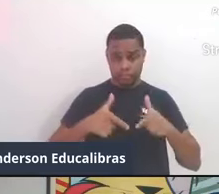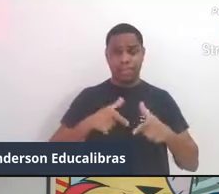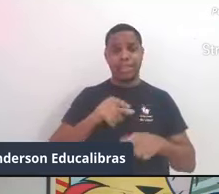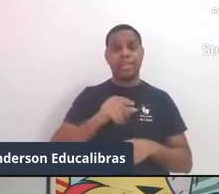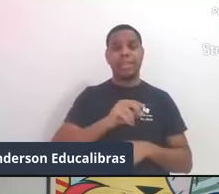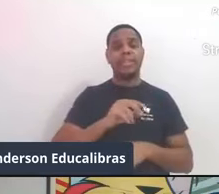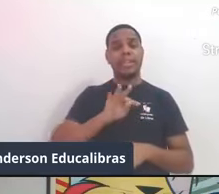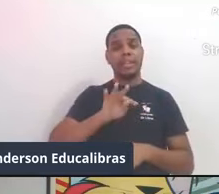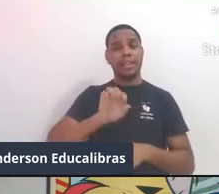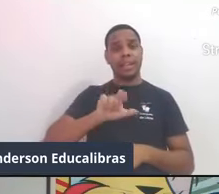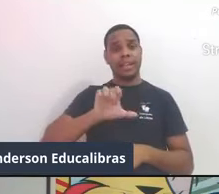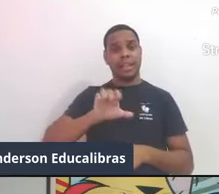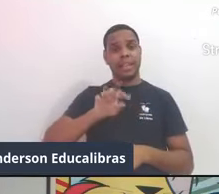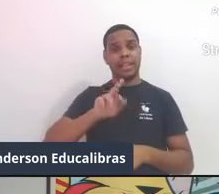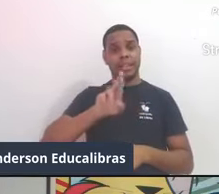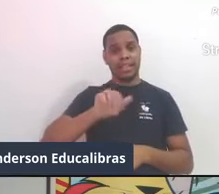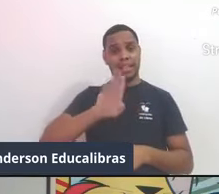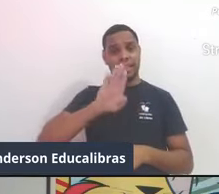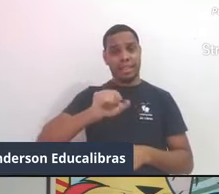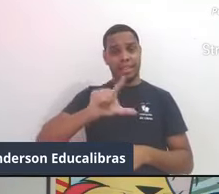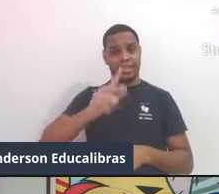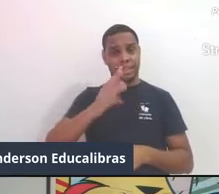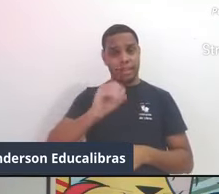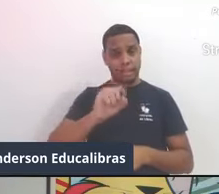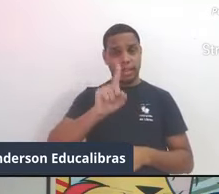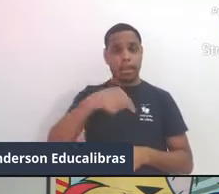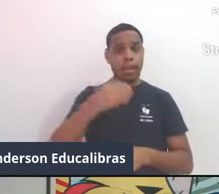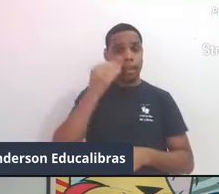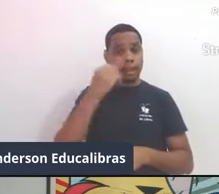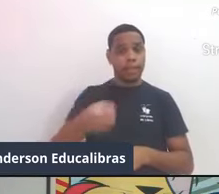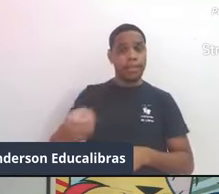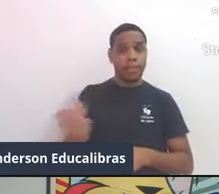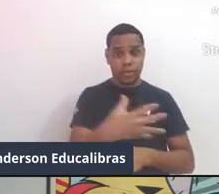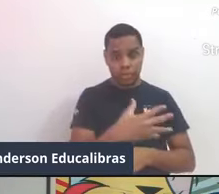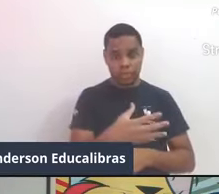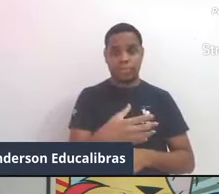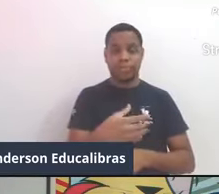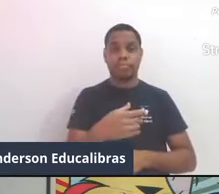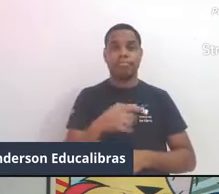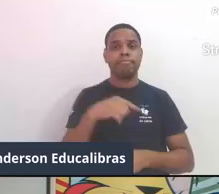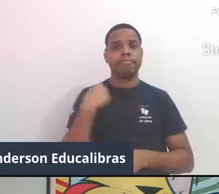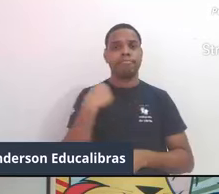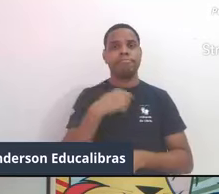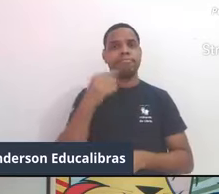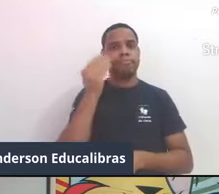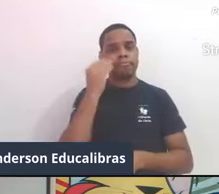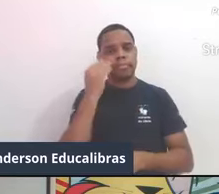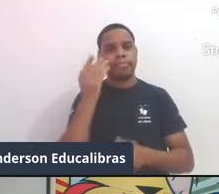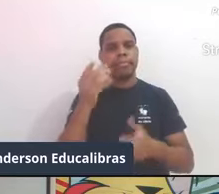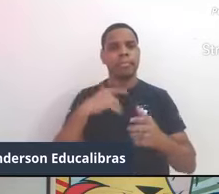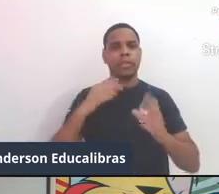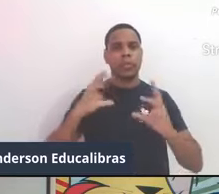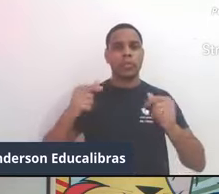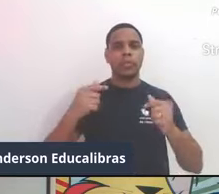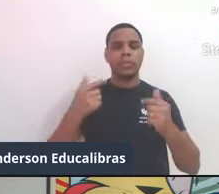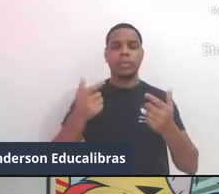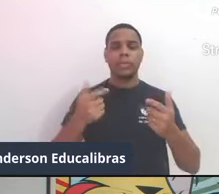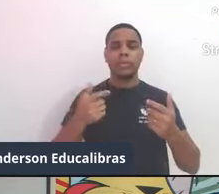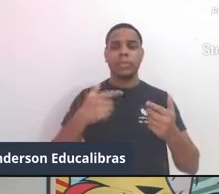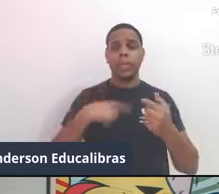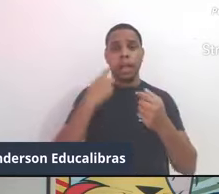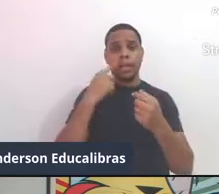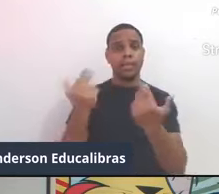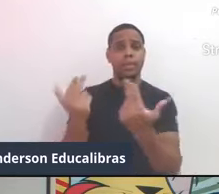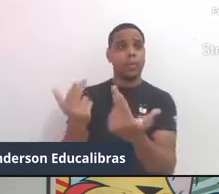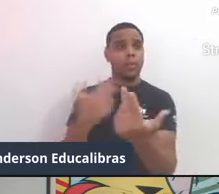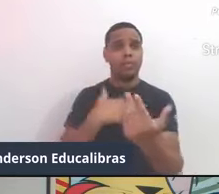teletrabalho, é uma oportunidade nova, né? Porque nos torna todos na mesma